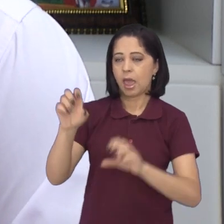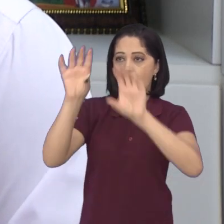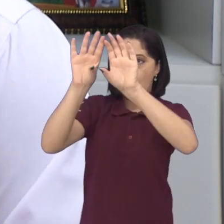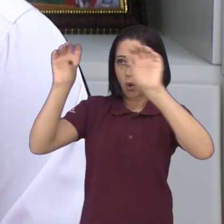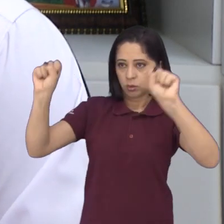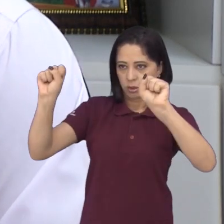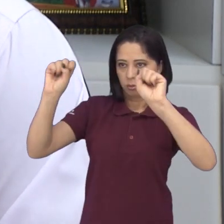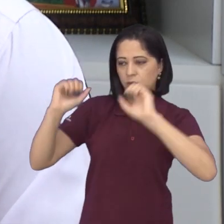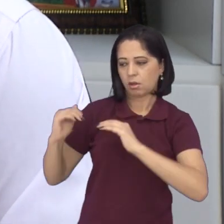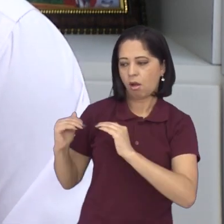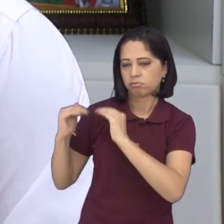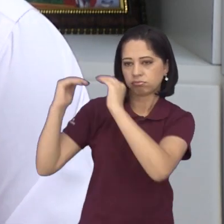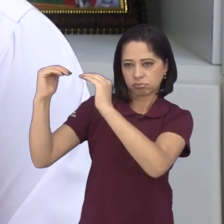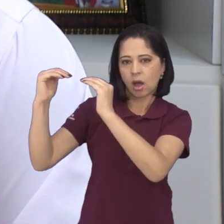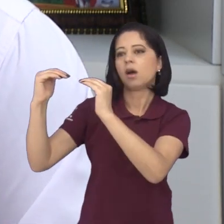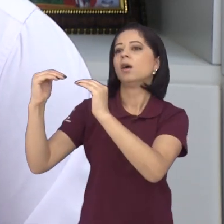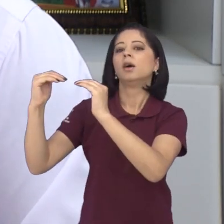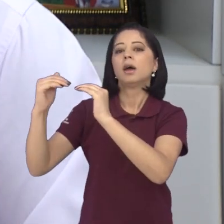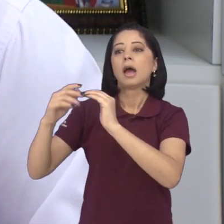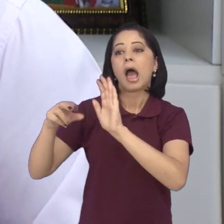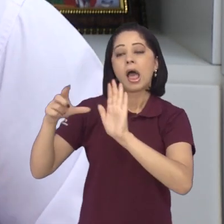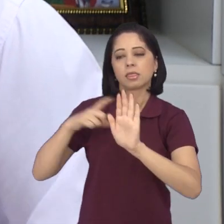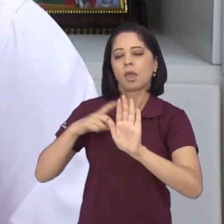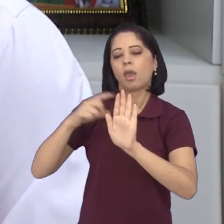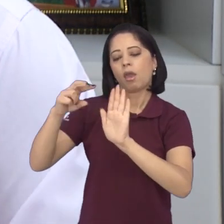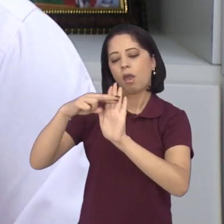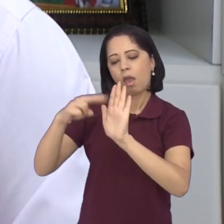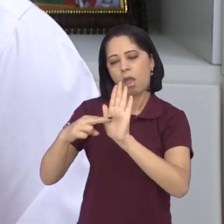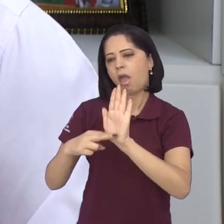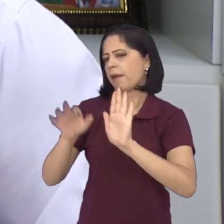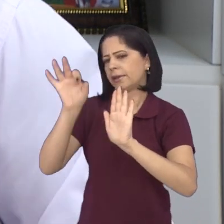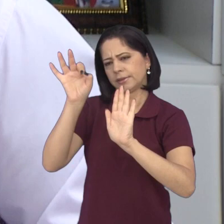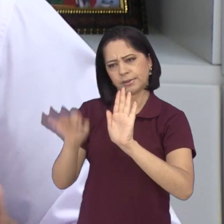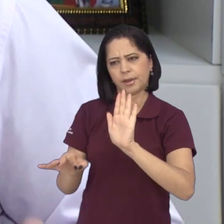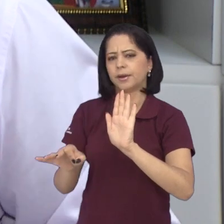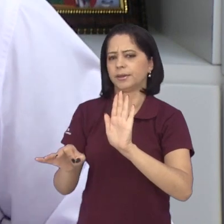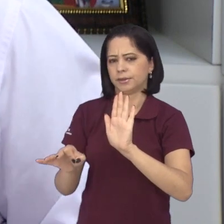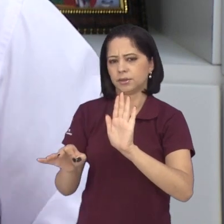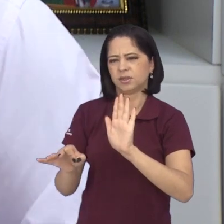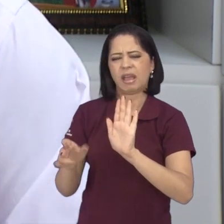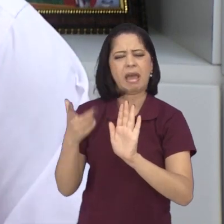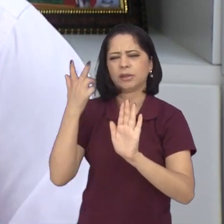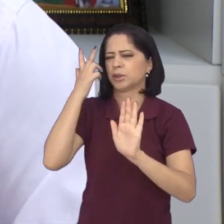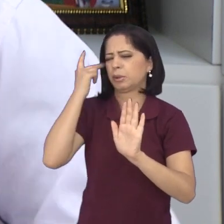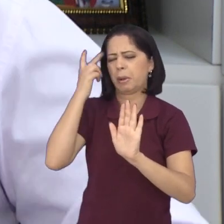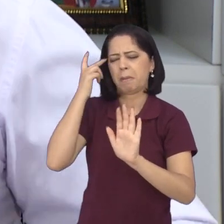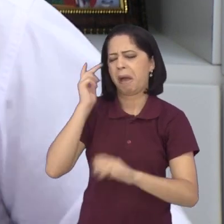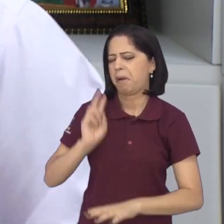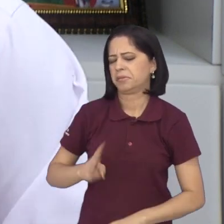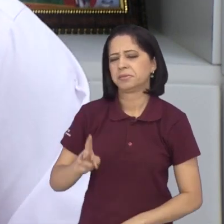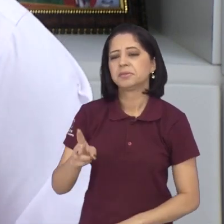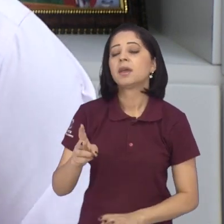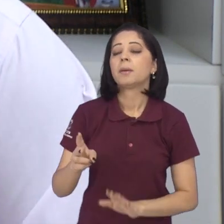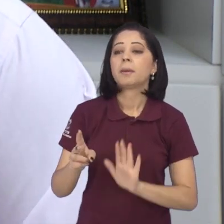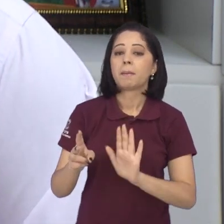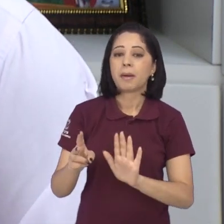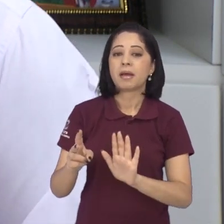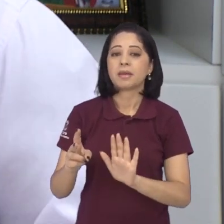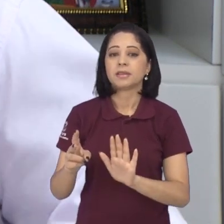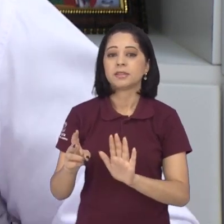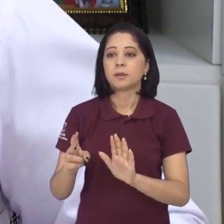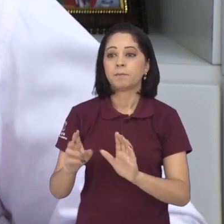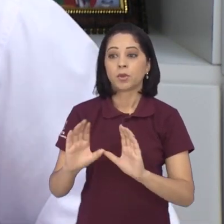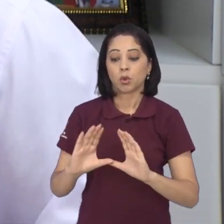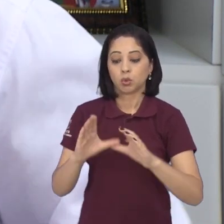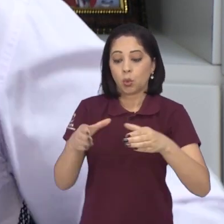Superior Eleitoral, ele dita e emite regras sempre em anos de eleição, né? Isso acontece normalmente.